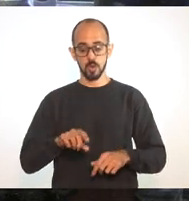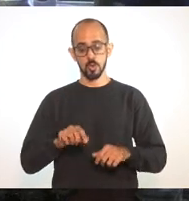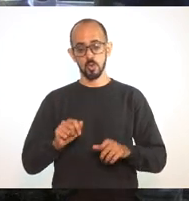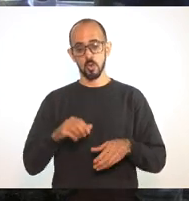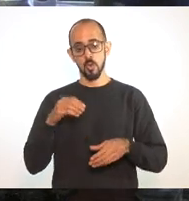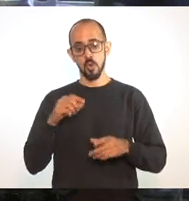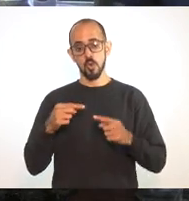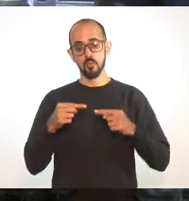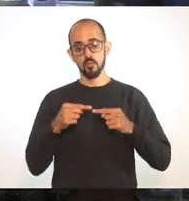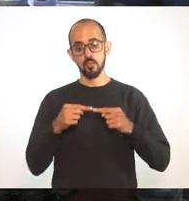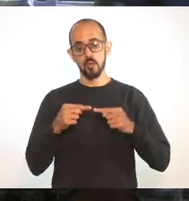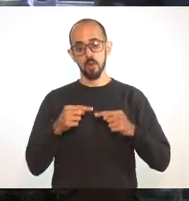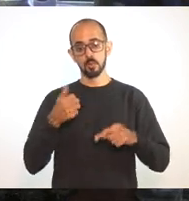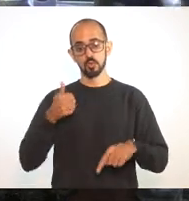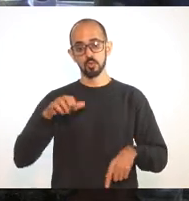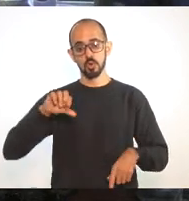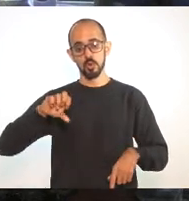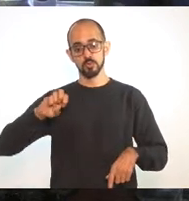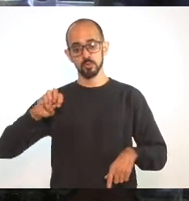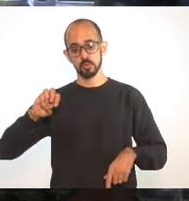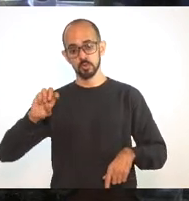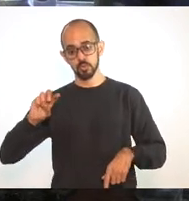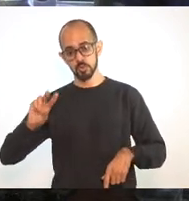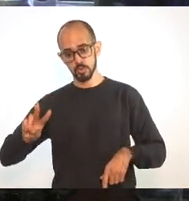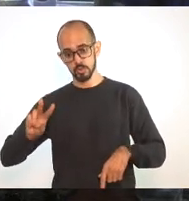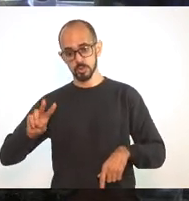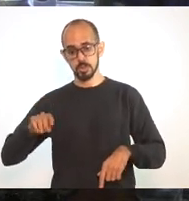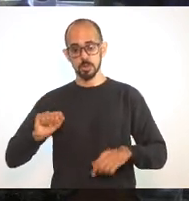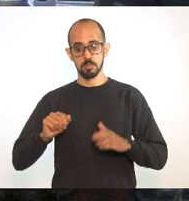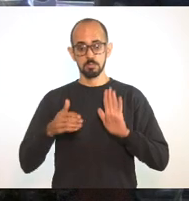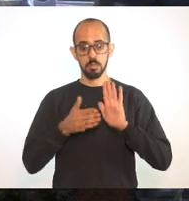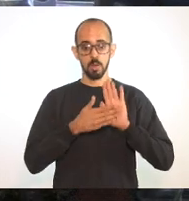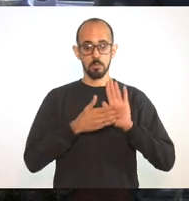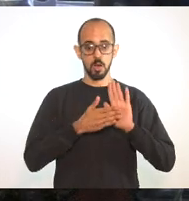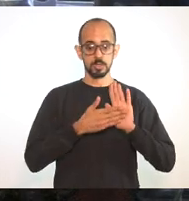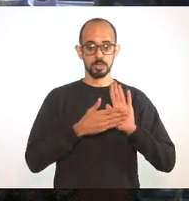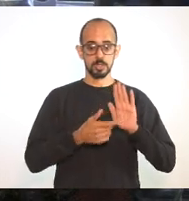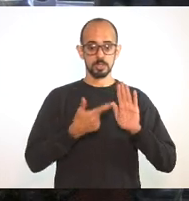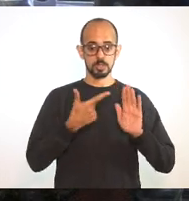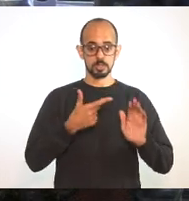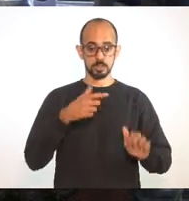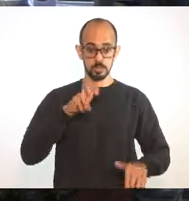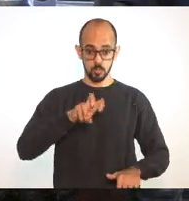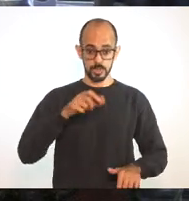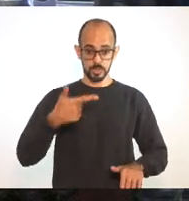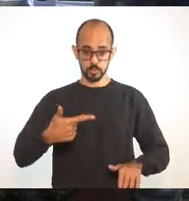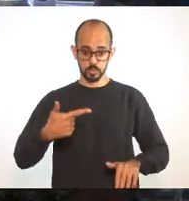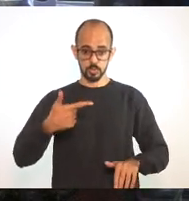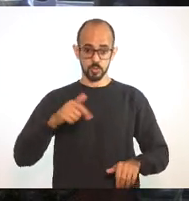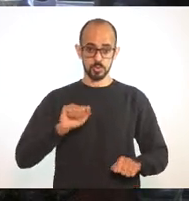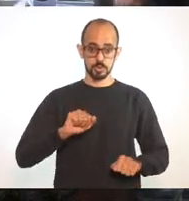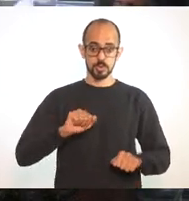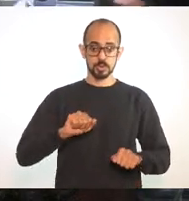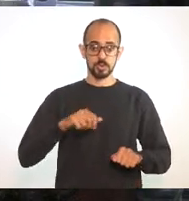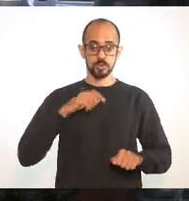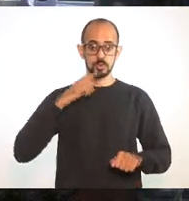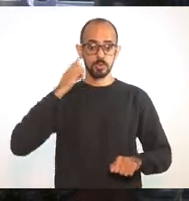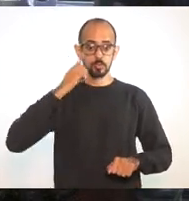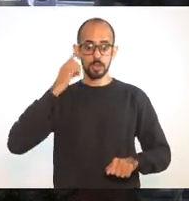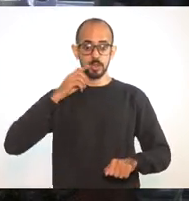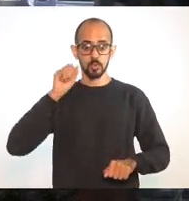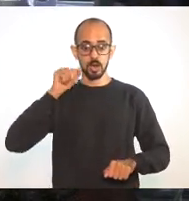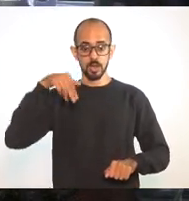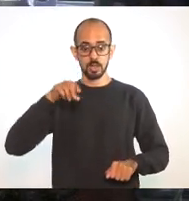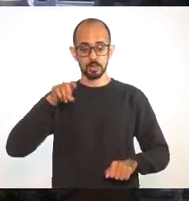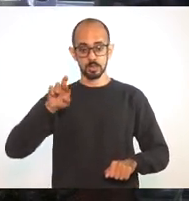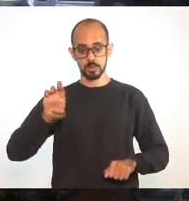Interno. Proposta de emenda constitucional 52/2021, de autoria deputada André Ciliano, que acrescenta